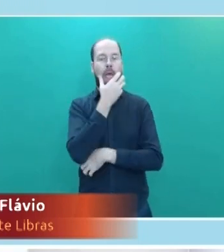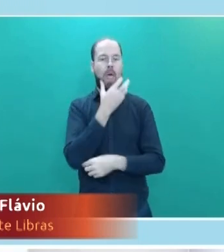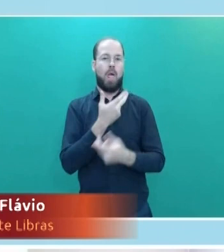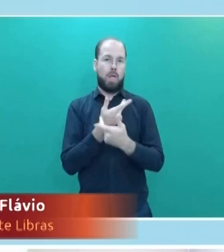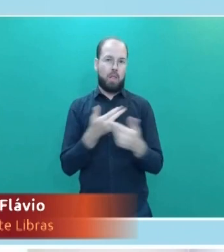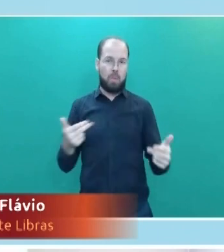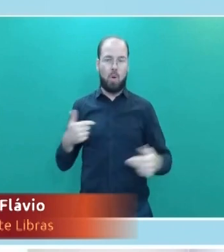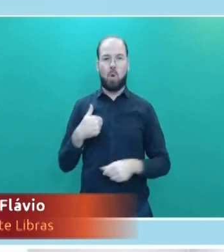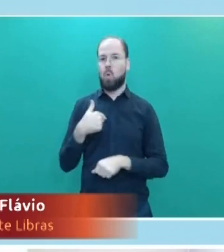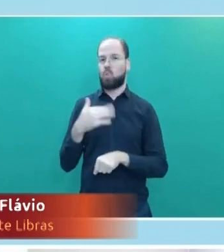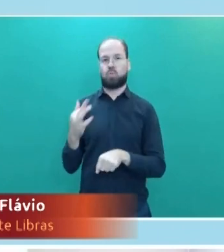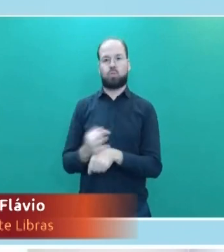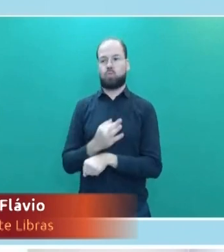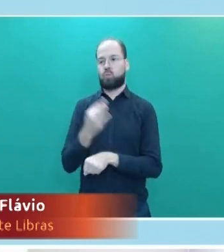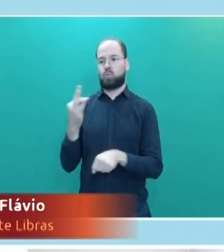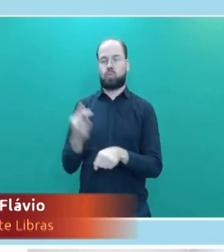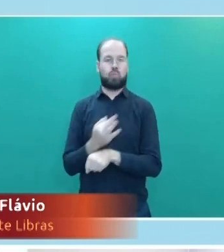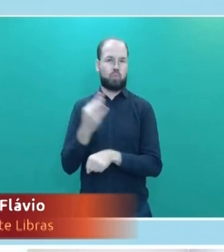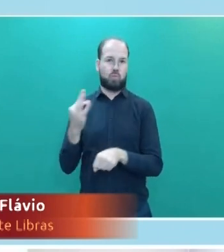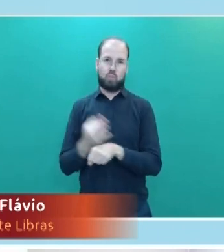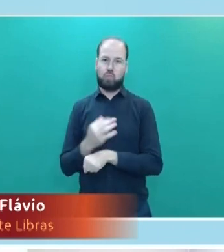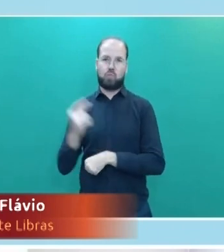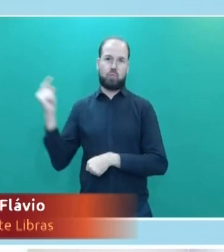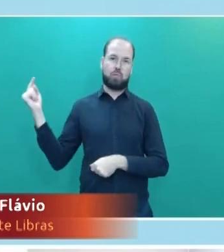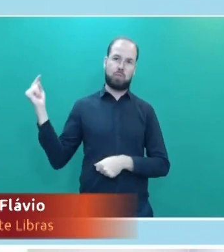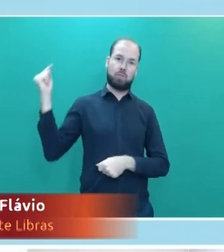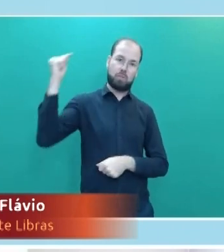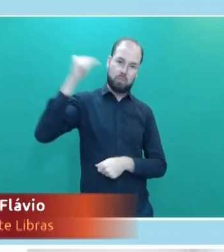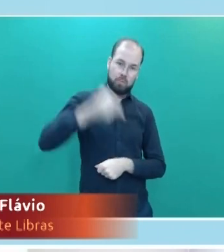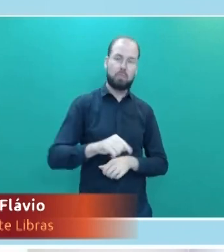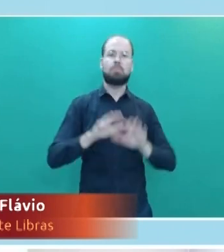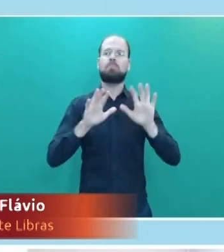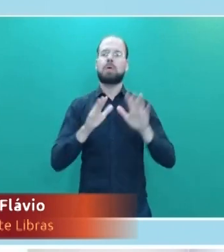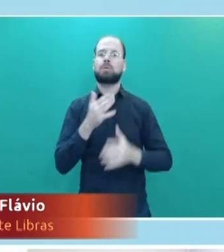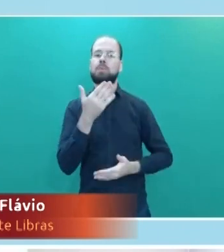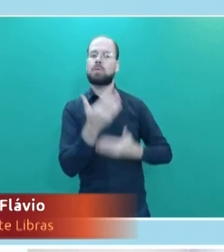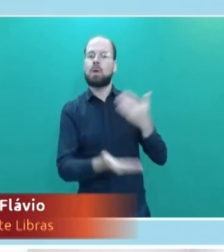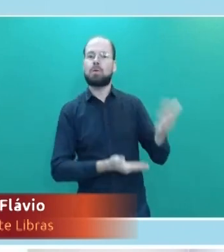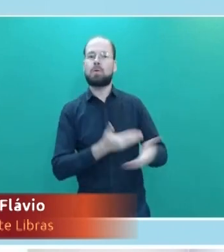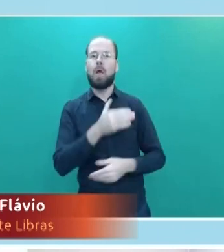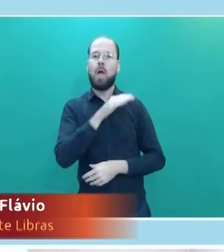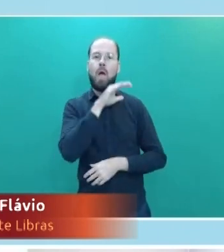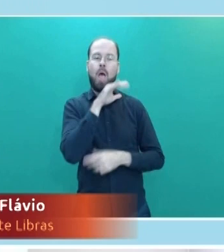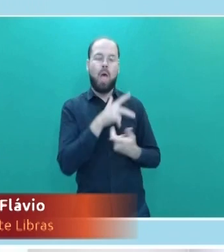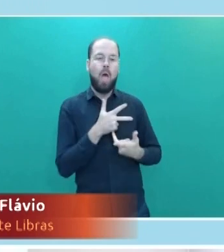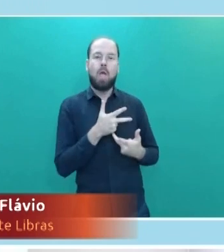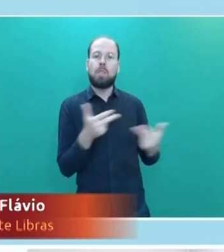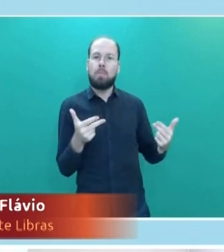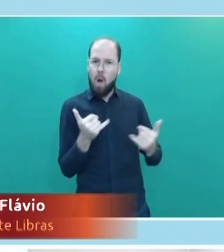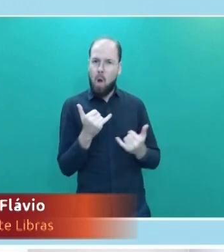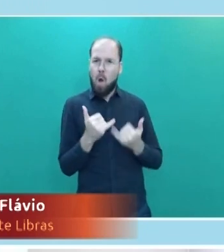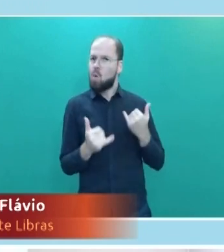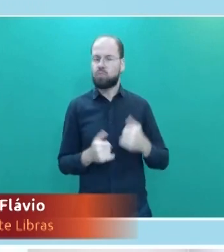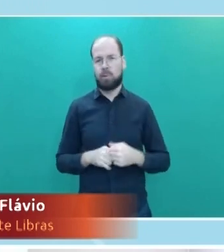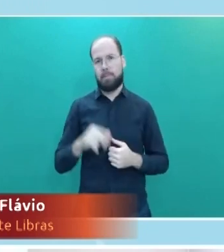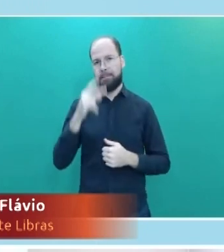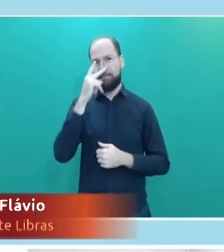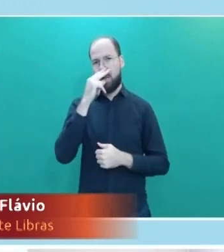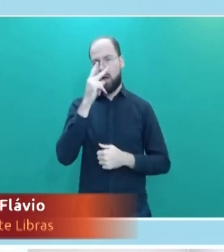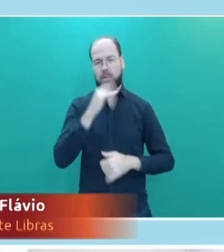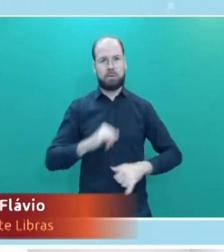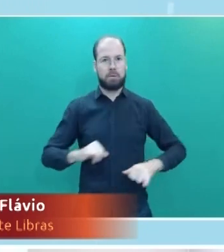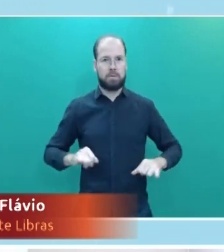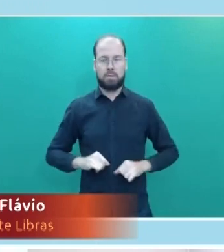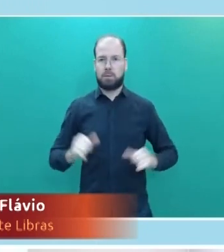não aguentei mais. O que é tratar pior que animal? E tratar em condições degradantes,